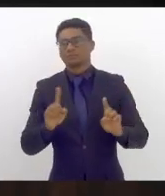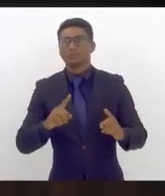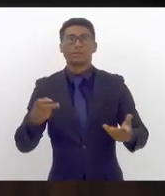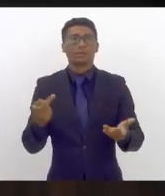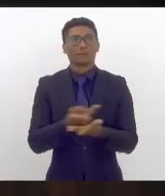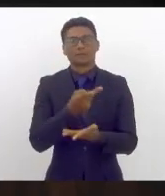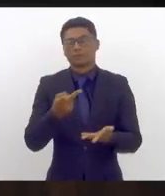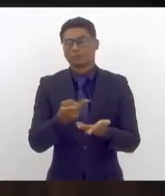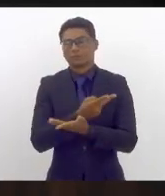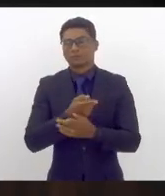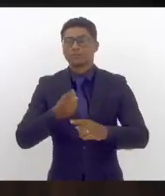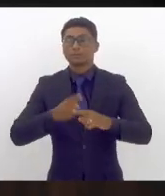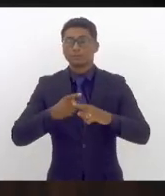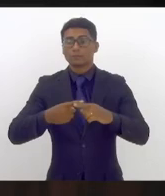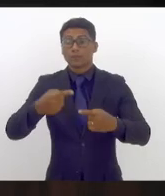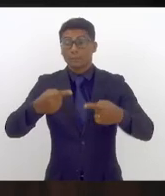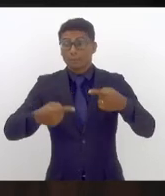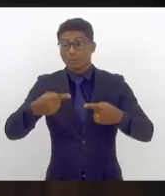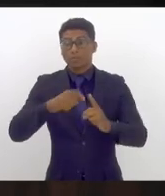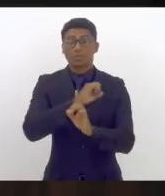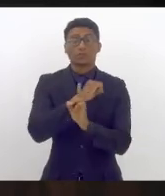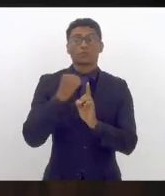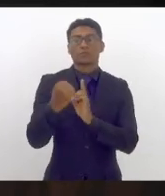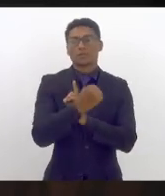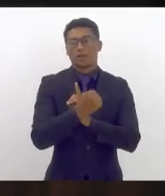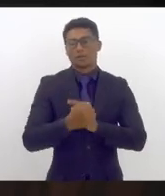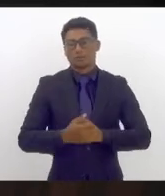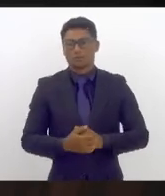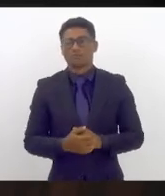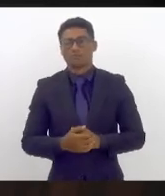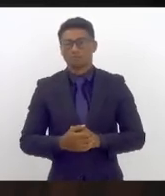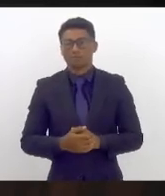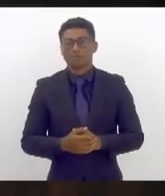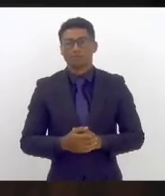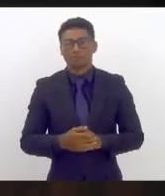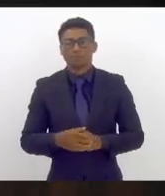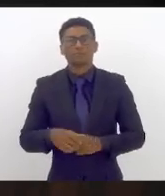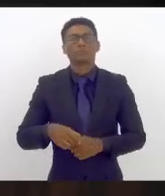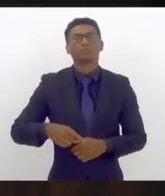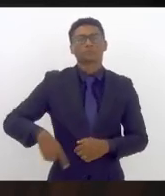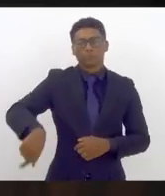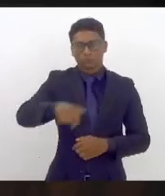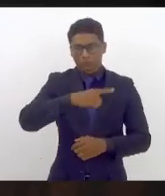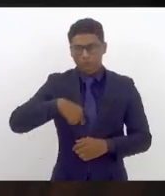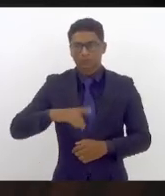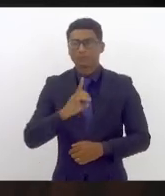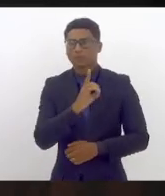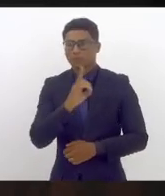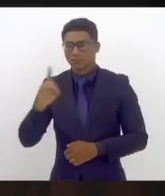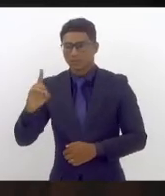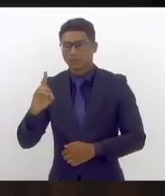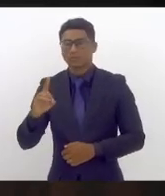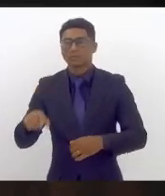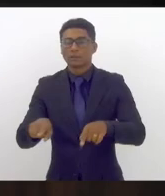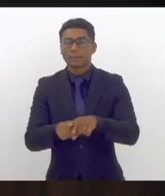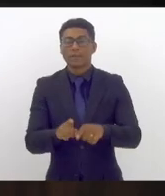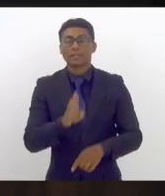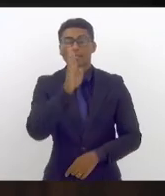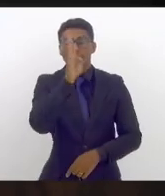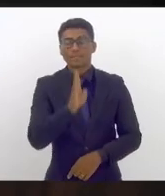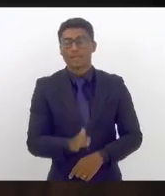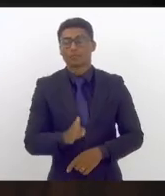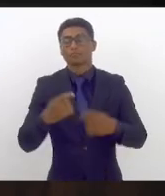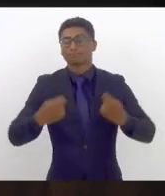erro porque são políticas sociais são Bandeiras sociais que nós também de direita e de centro sabemos